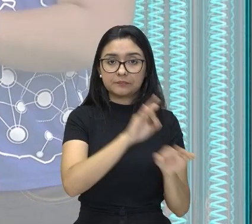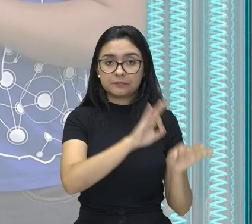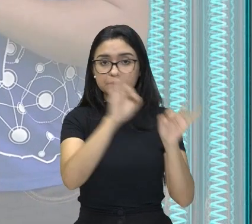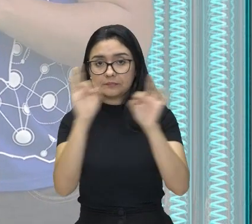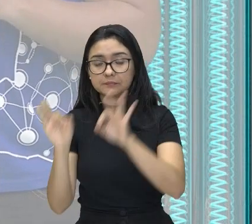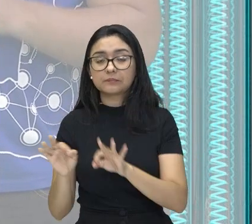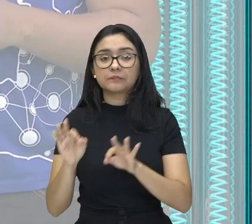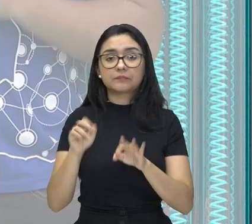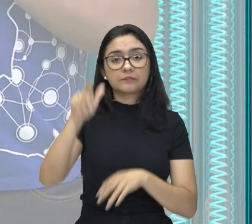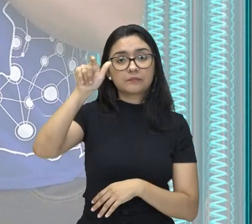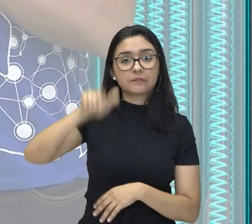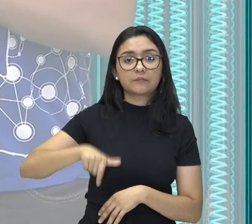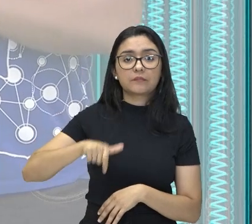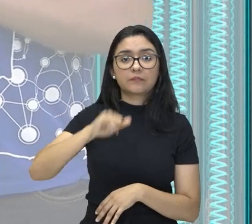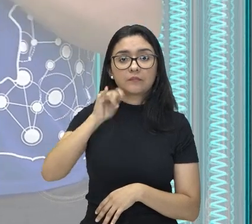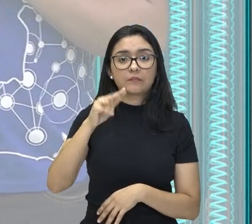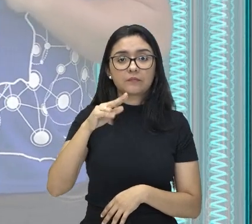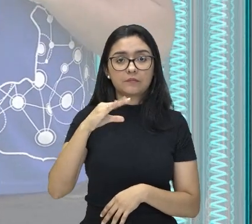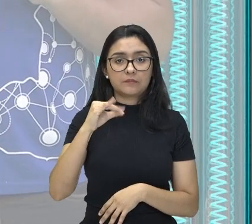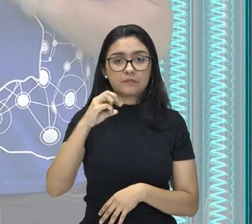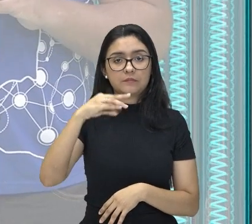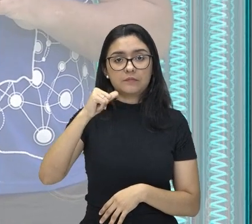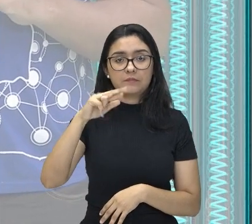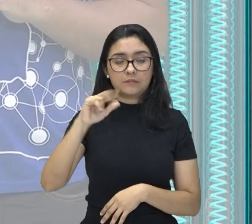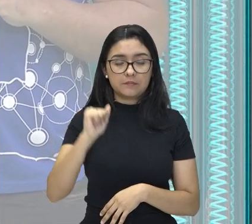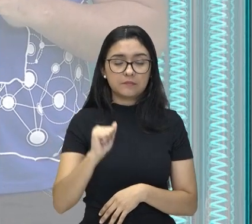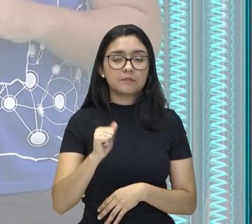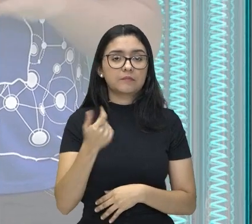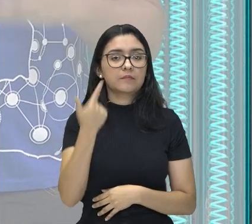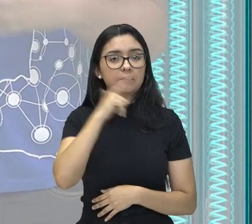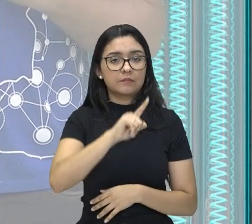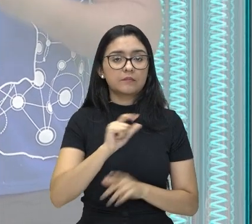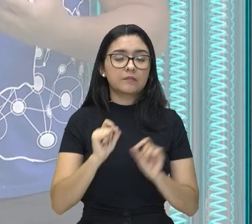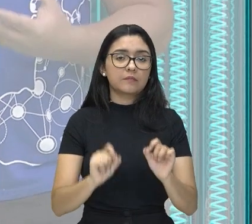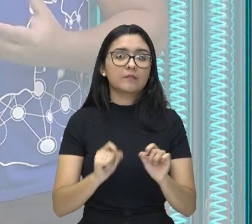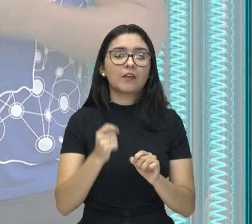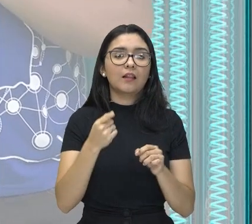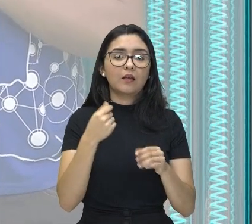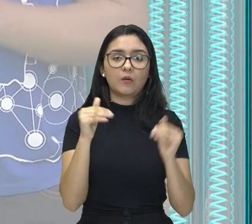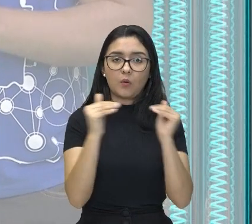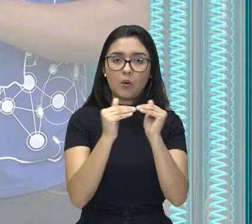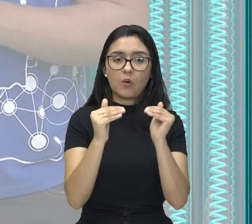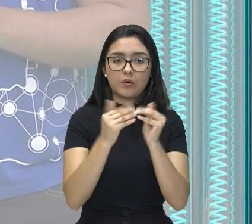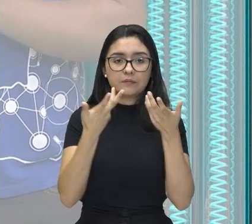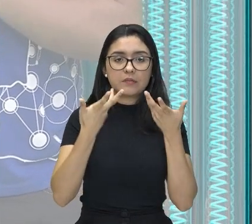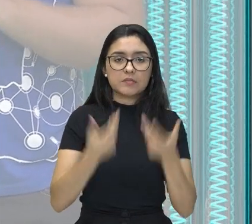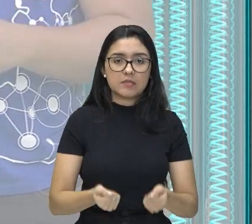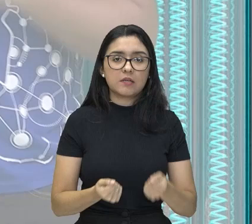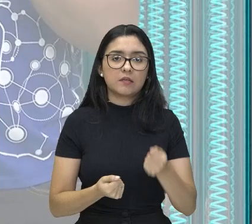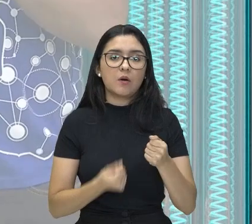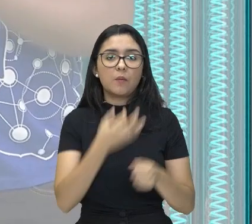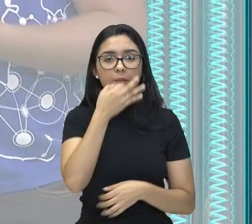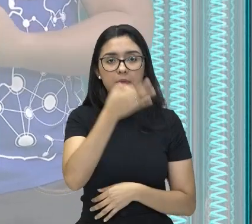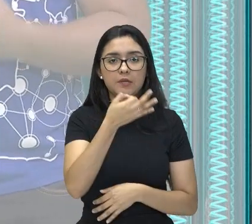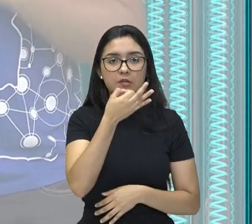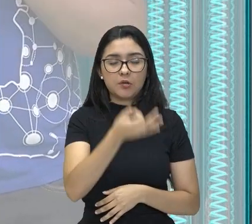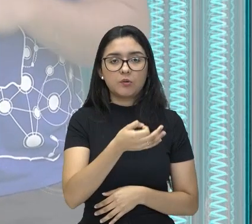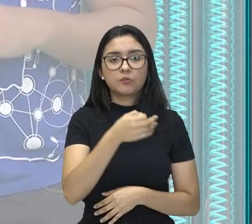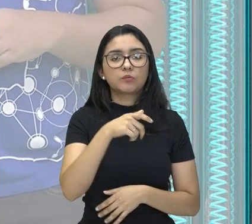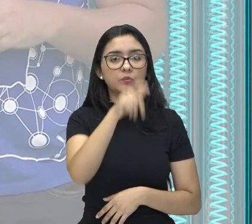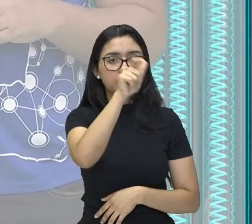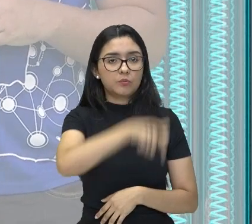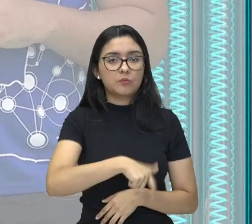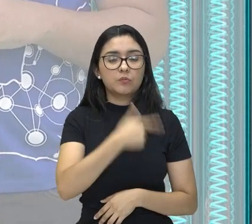que a nossa personagem concorda, faz um movimento argumentativo de aceitação, certo? Então, percebe que ela